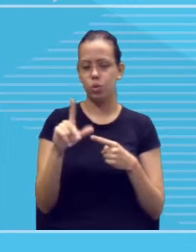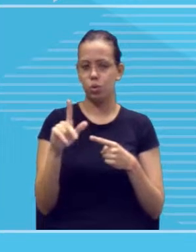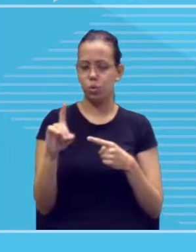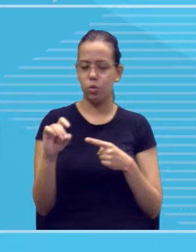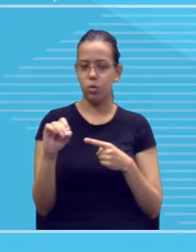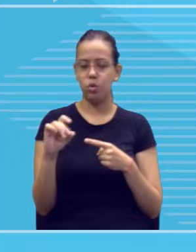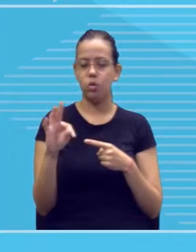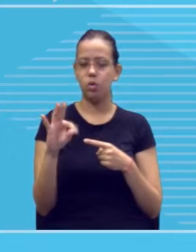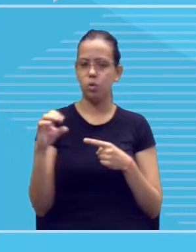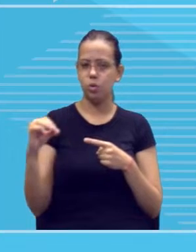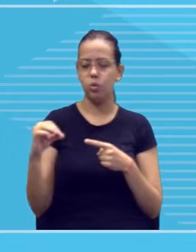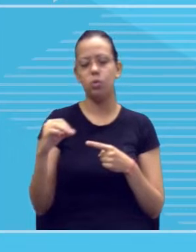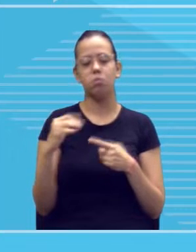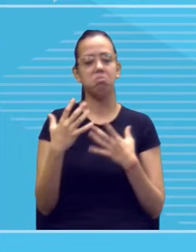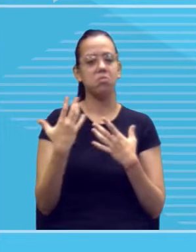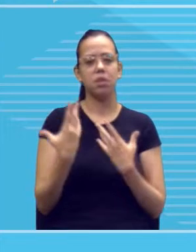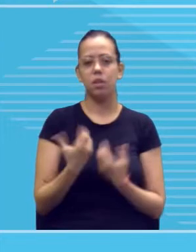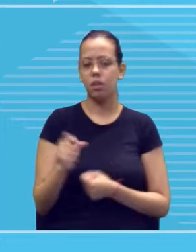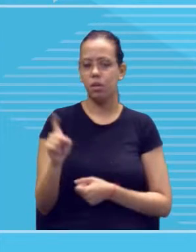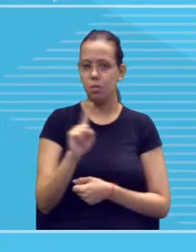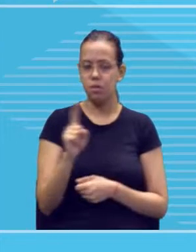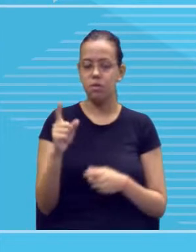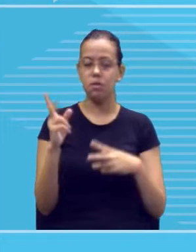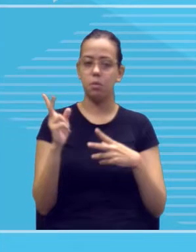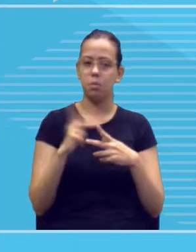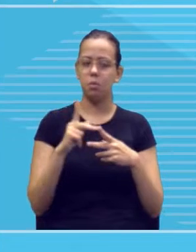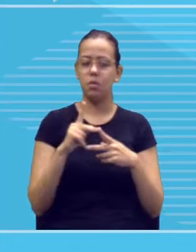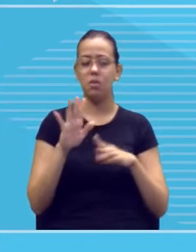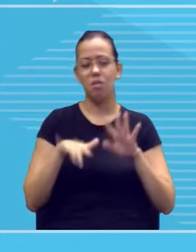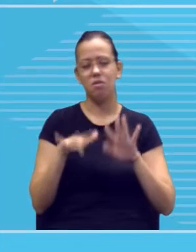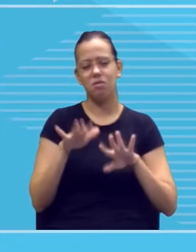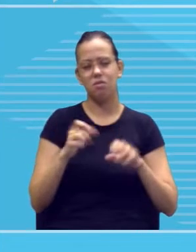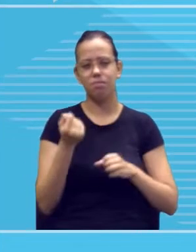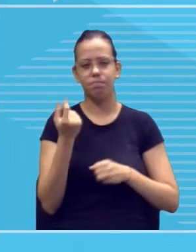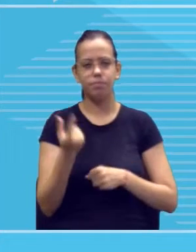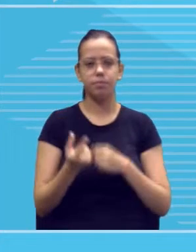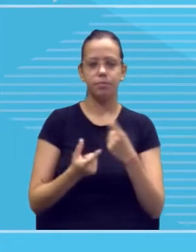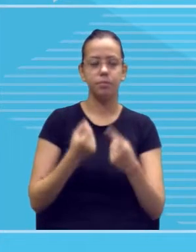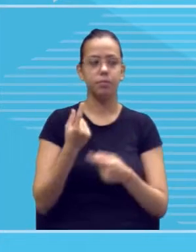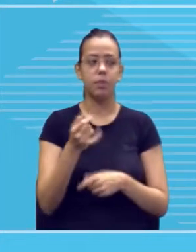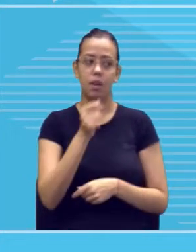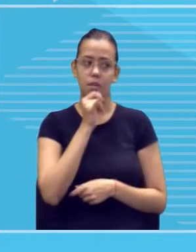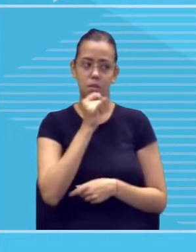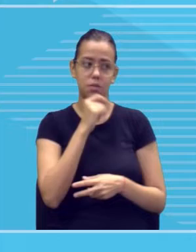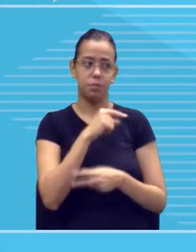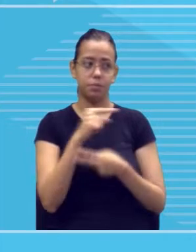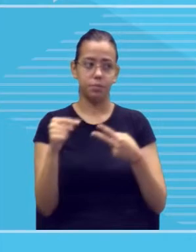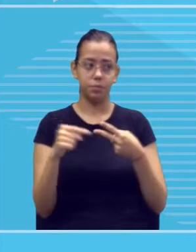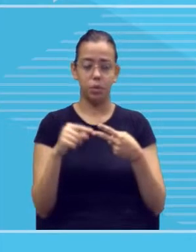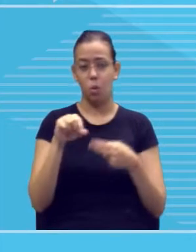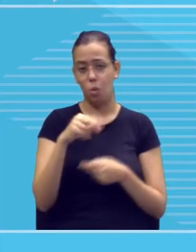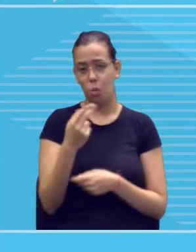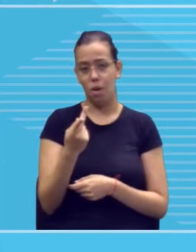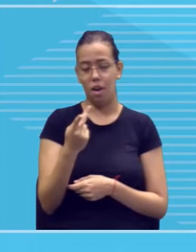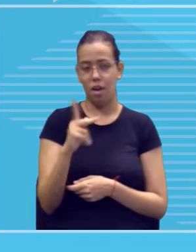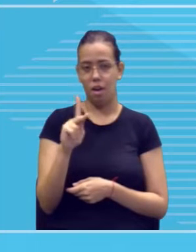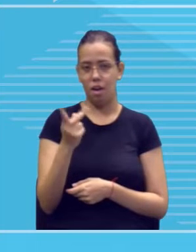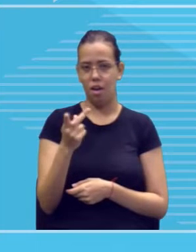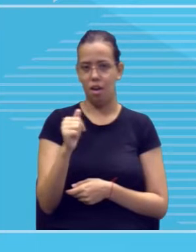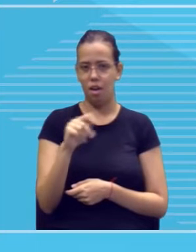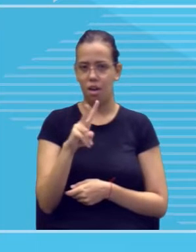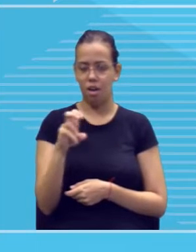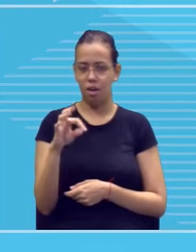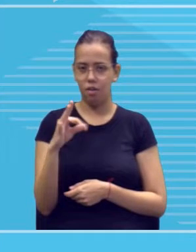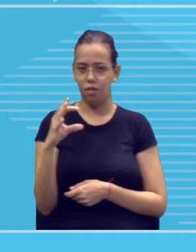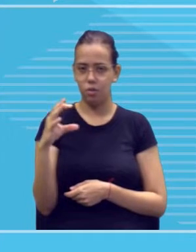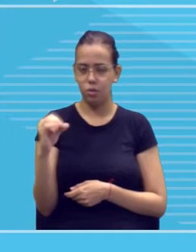aceita preposição lá um ou outro como exemplo do raft só são esses dois você